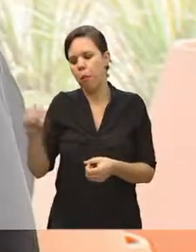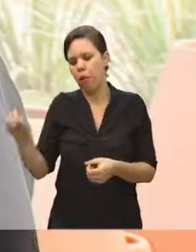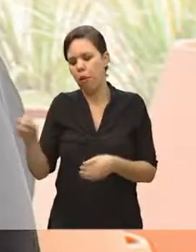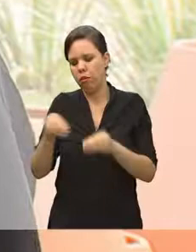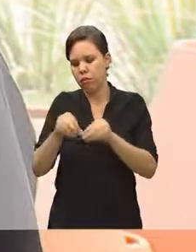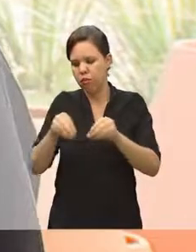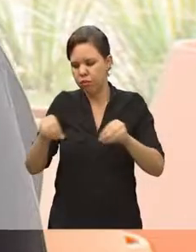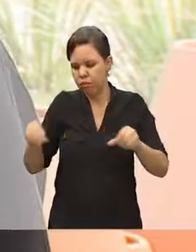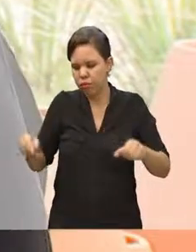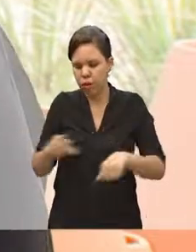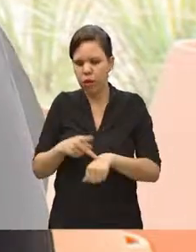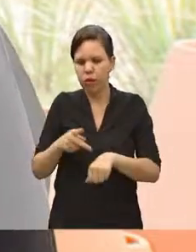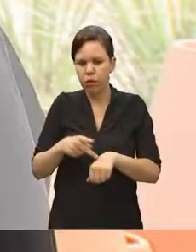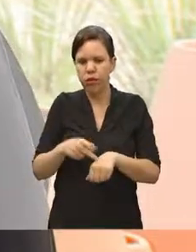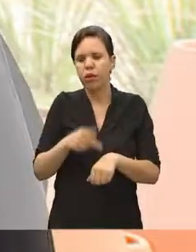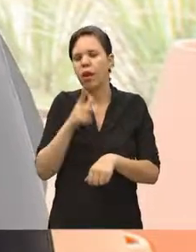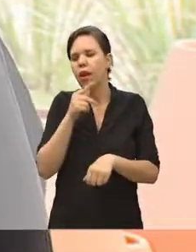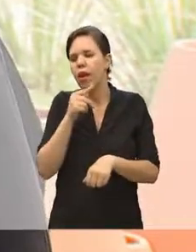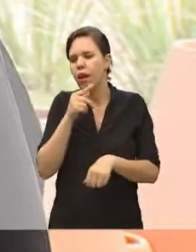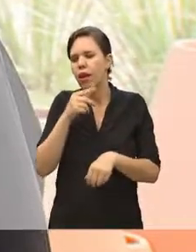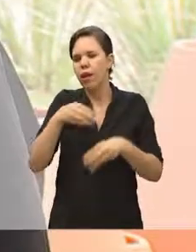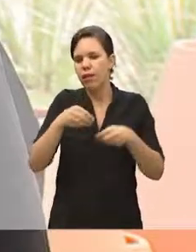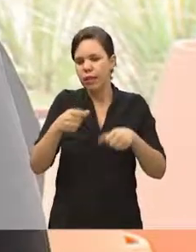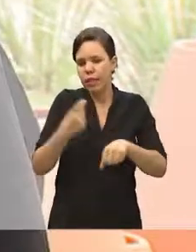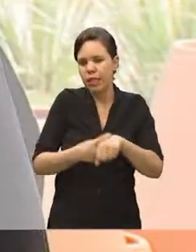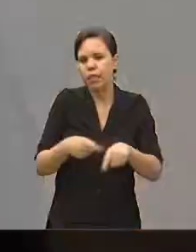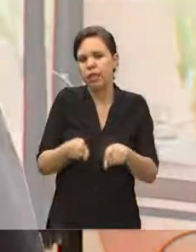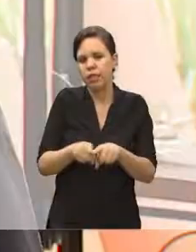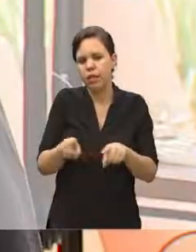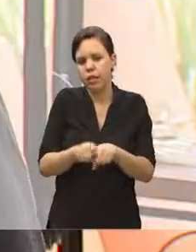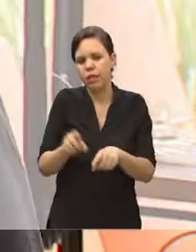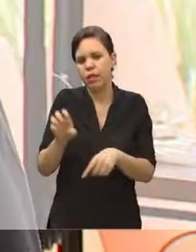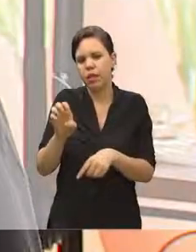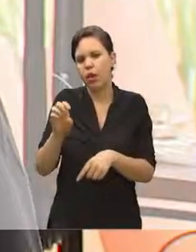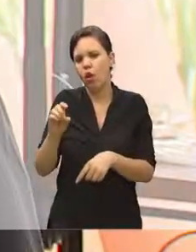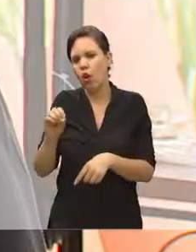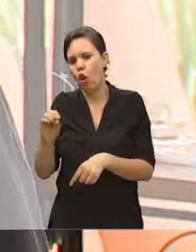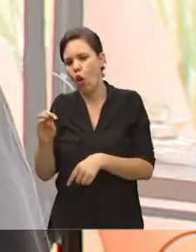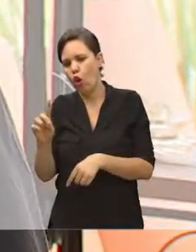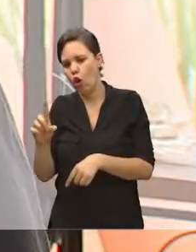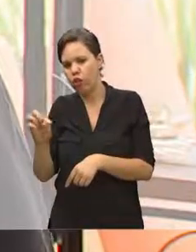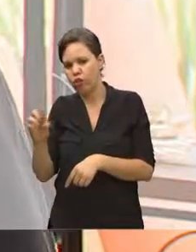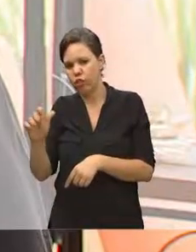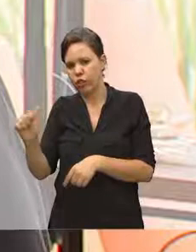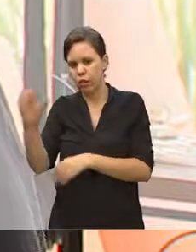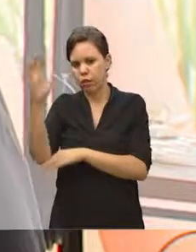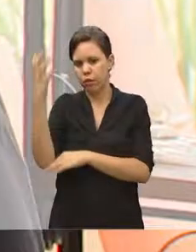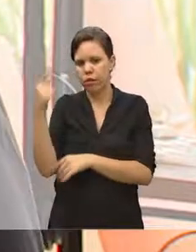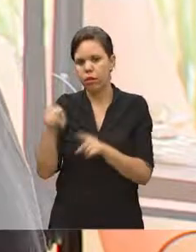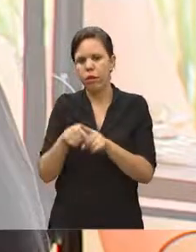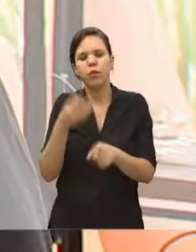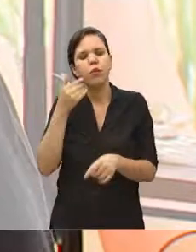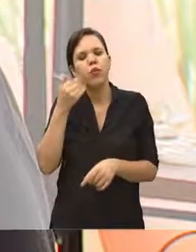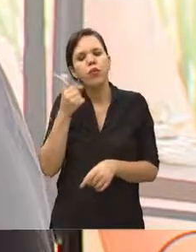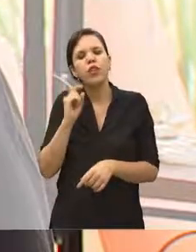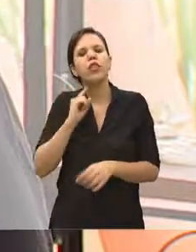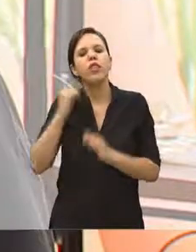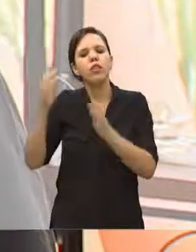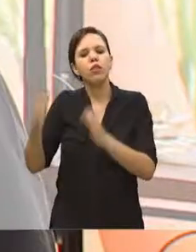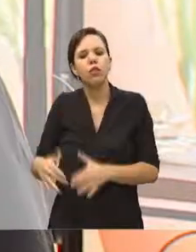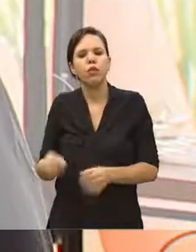água, o cimento e a resina ecológica, né? A gente tenta aproveitar do lixo,